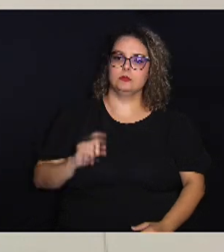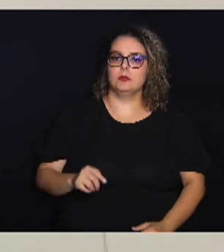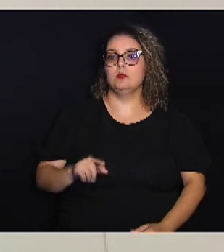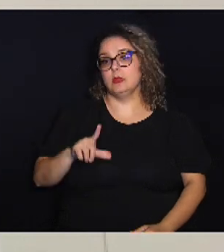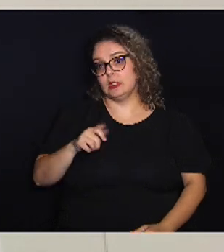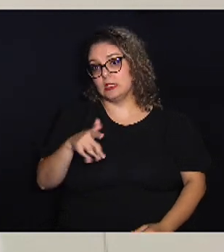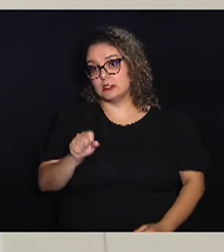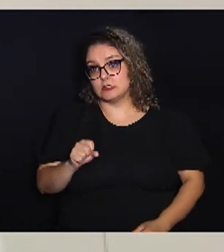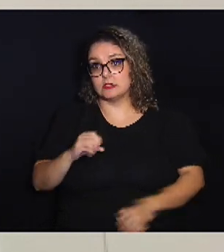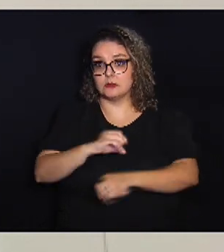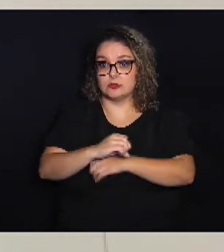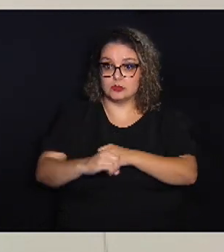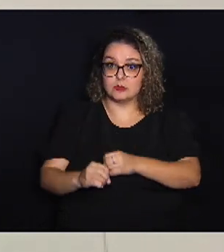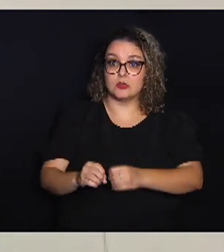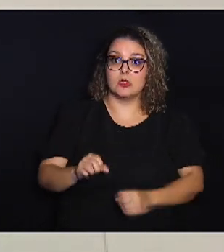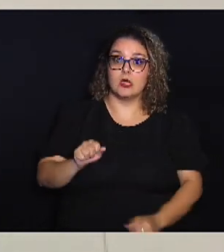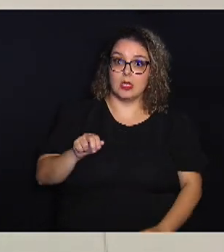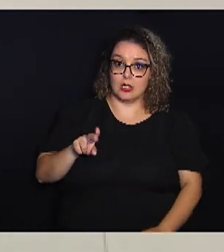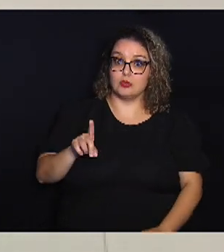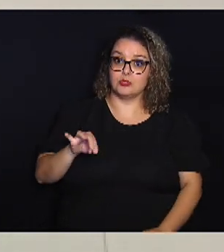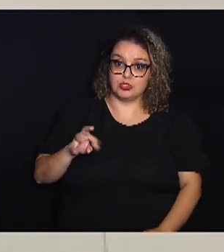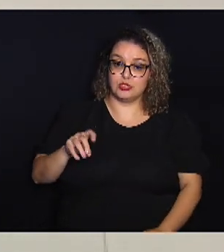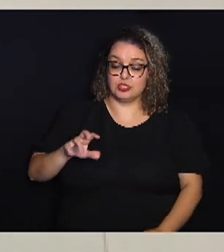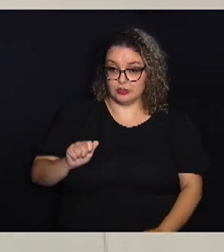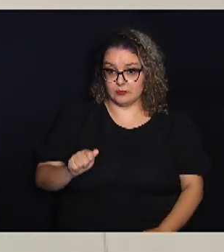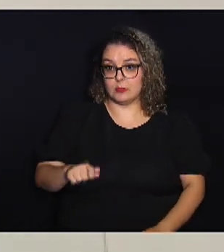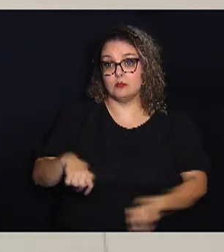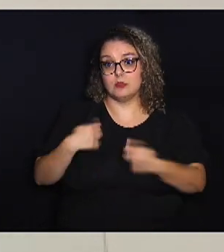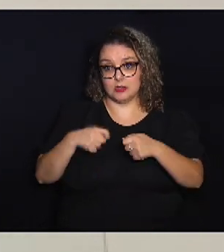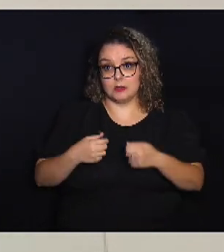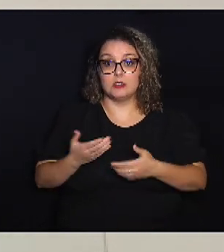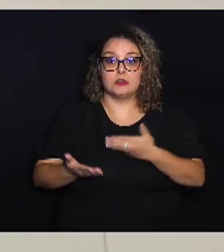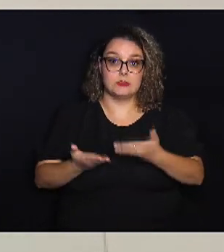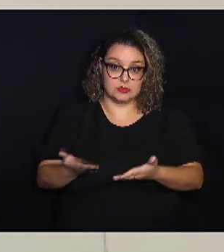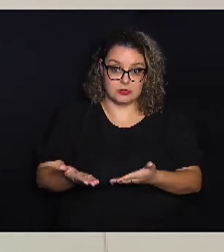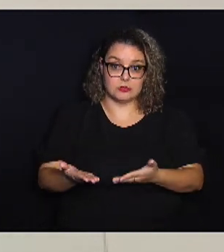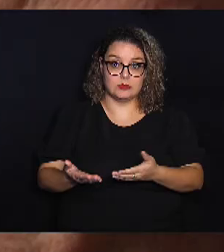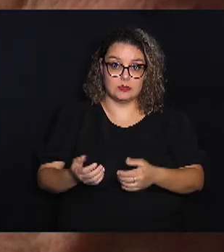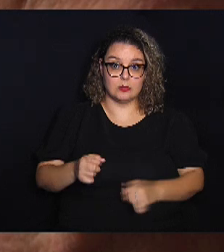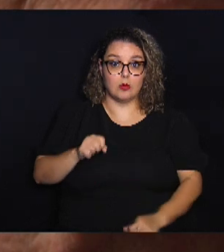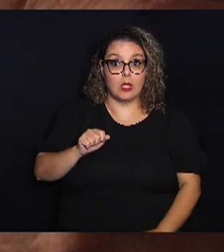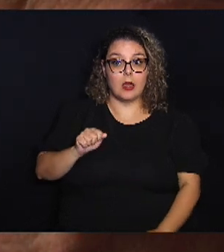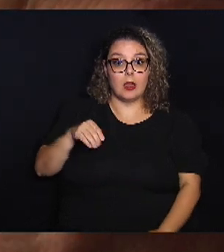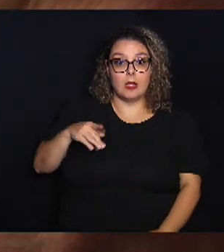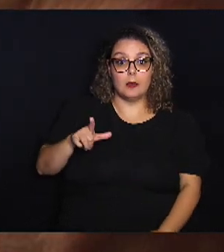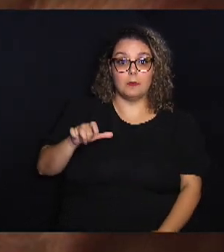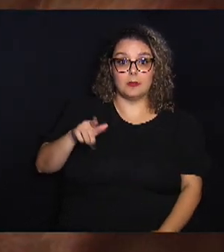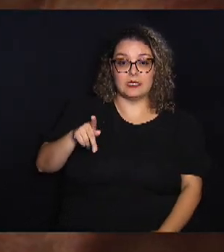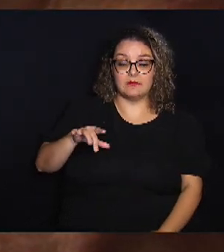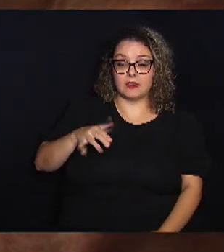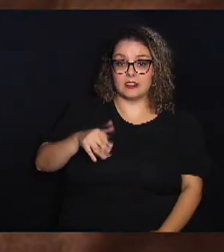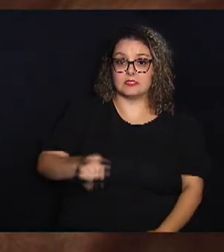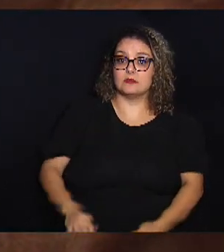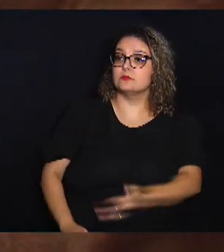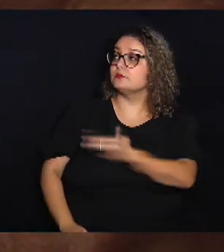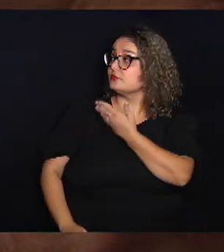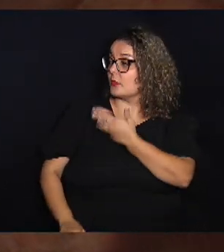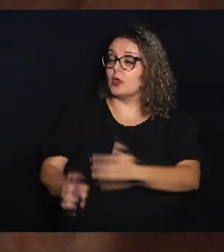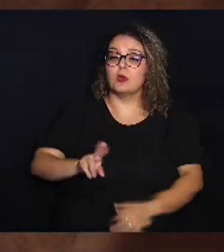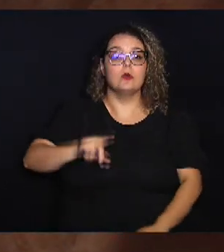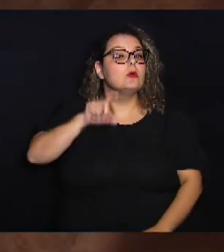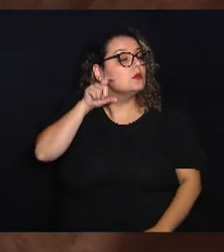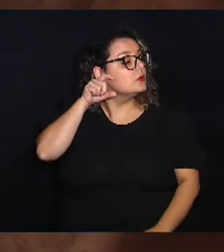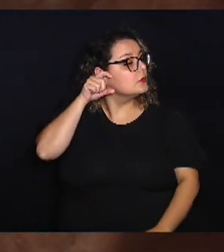lesão de célula auditiva, nós precisamos trabalhar com a amplificação, com o uso do aparelho auditivo. Então, hoje